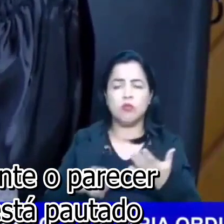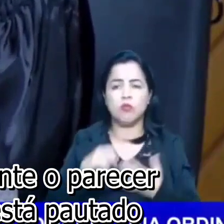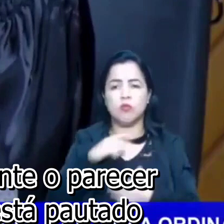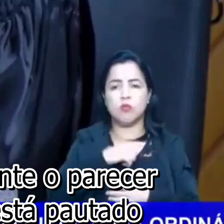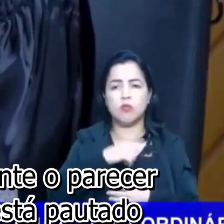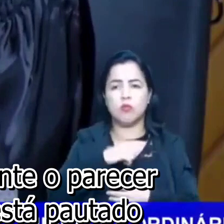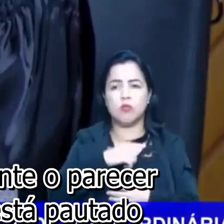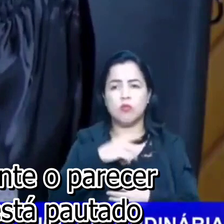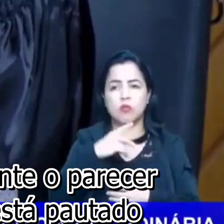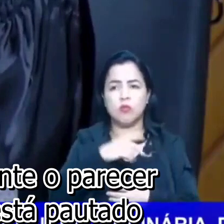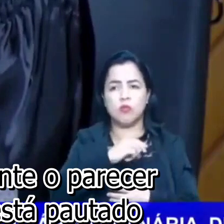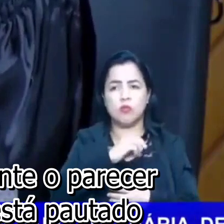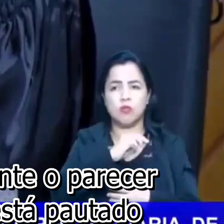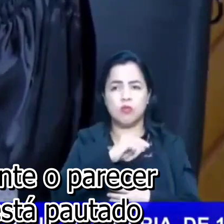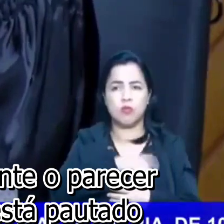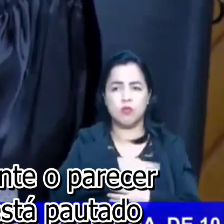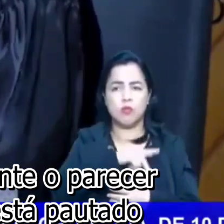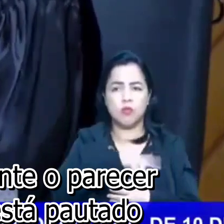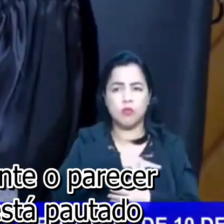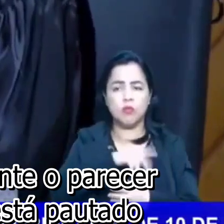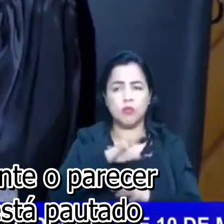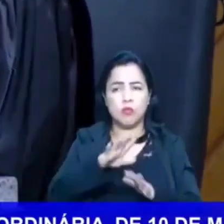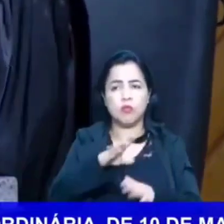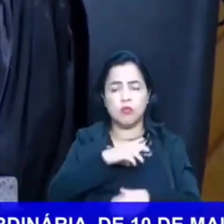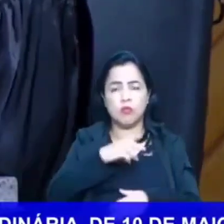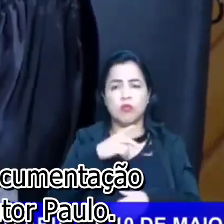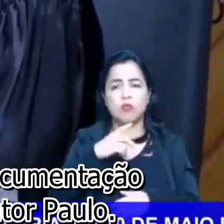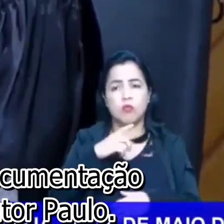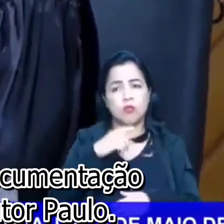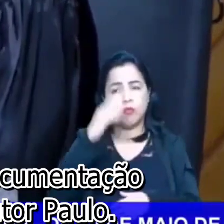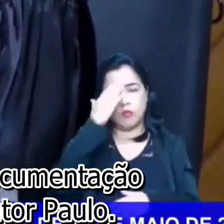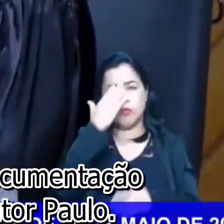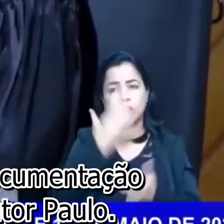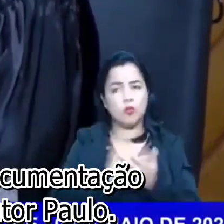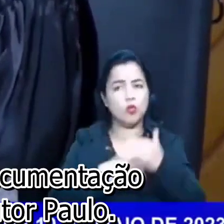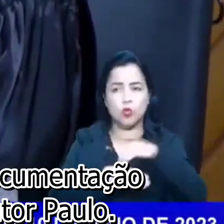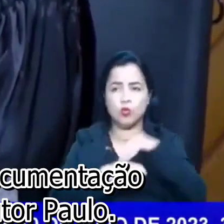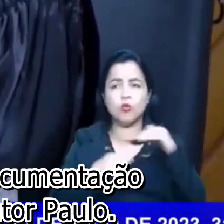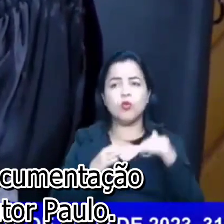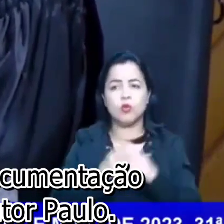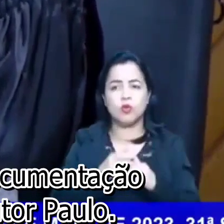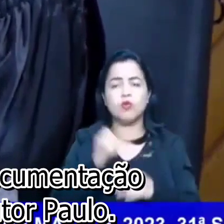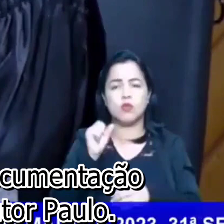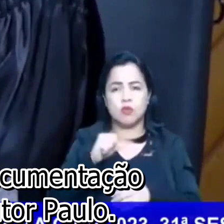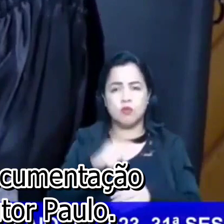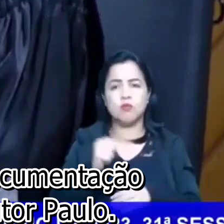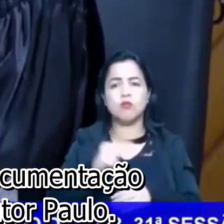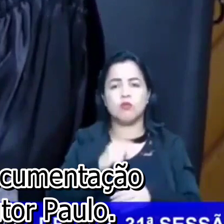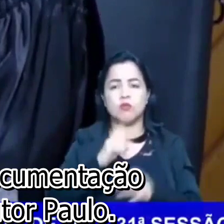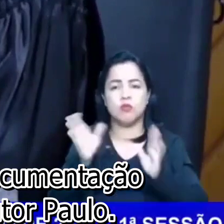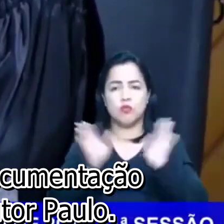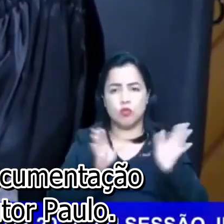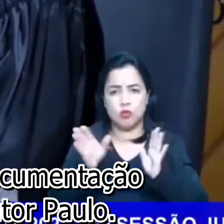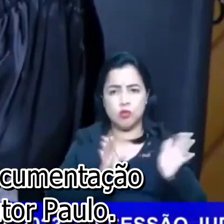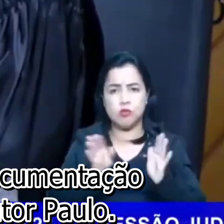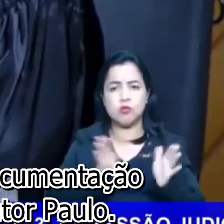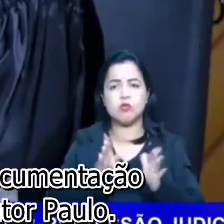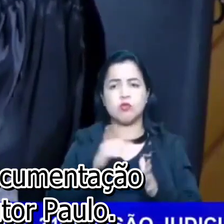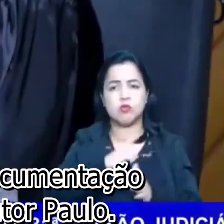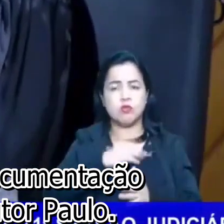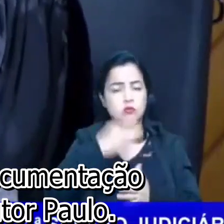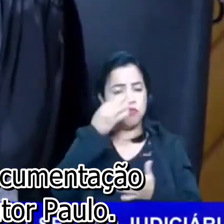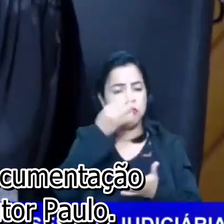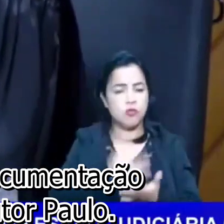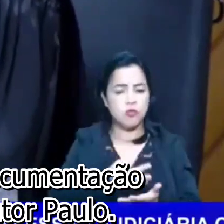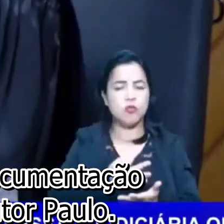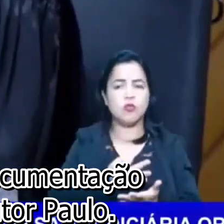parecer do doutor Pablo não foi dado acesso. Mas como está pautado, eu creio que todas as partes tiveram acesso à documentação dos autos, né? Mas